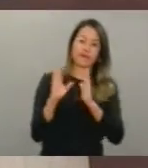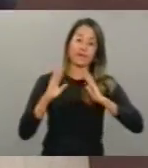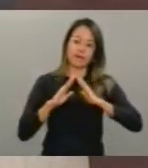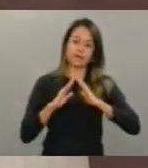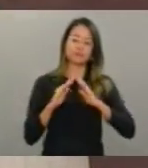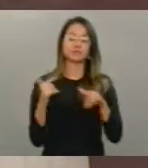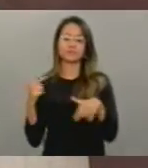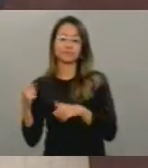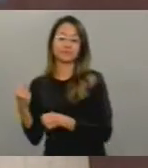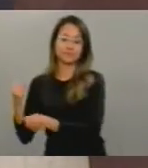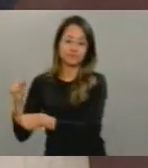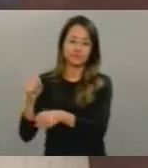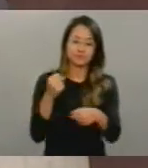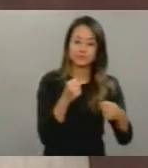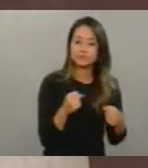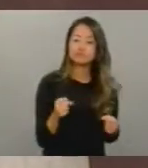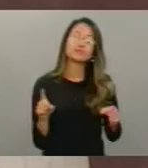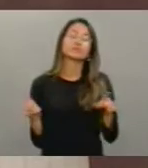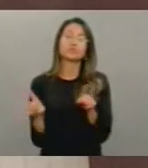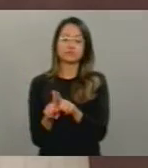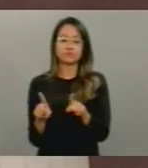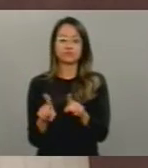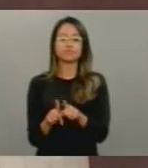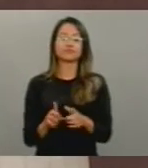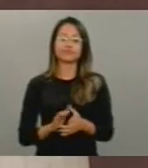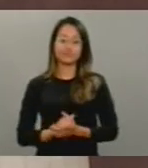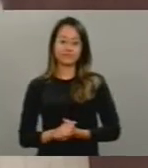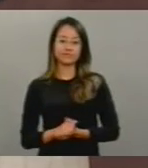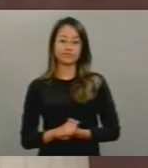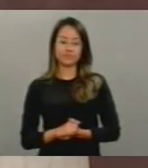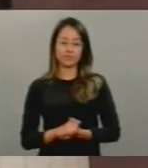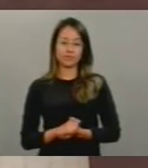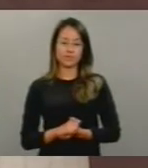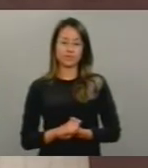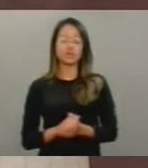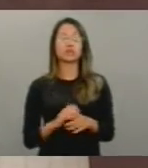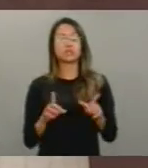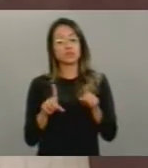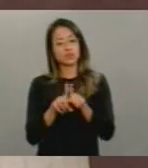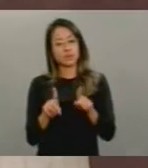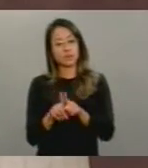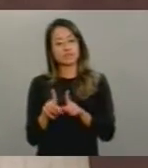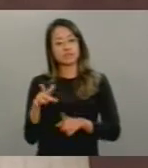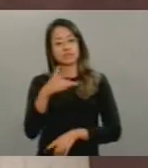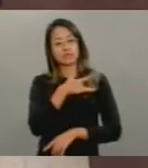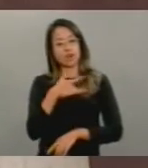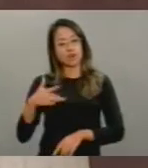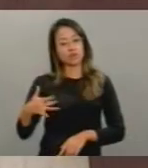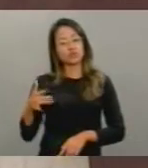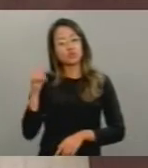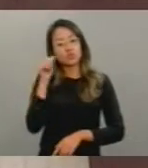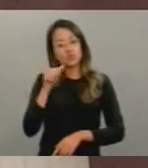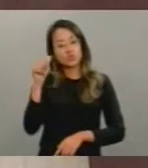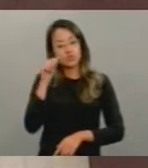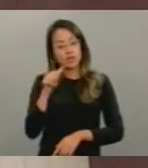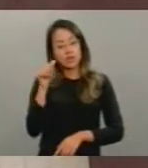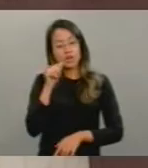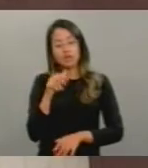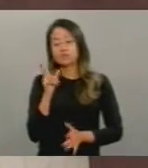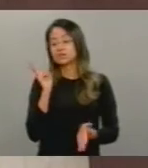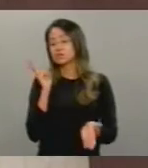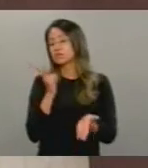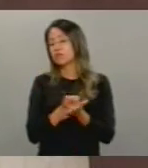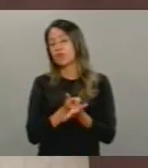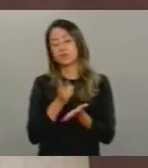trabalho doméstico é desigual. A atenção da saúde das mulheres registra